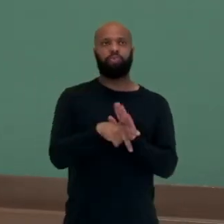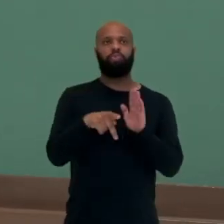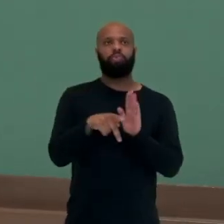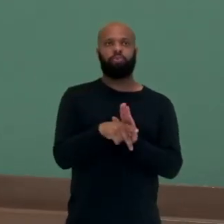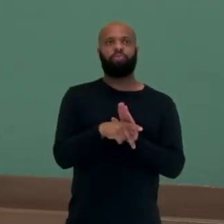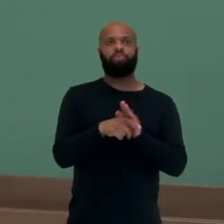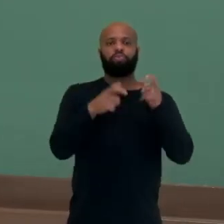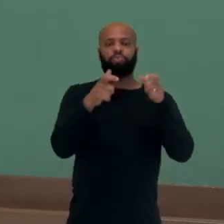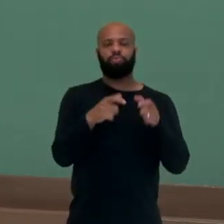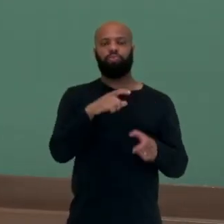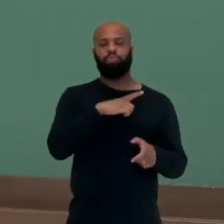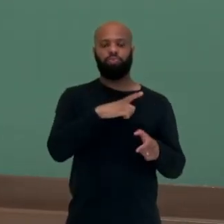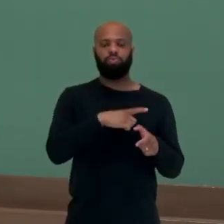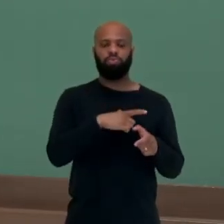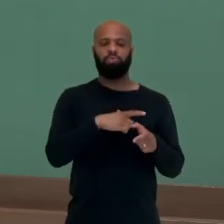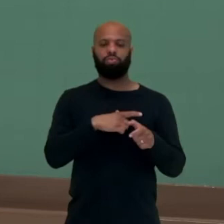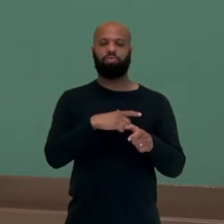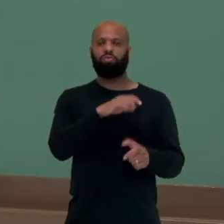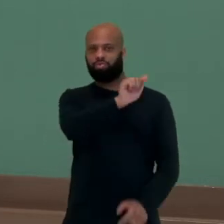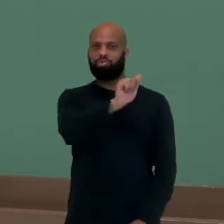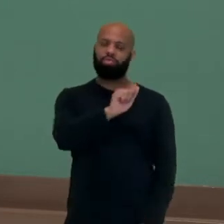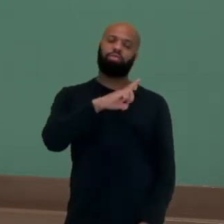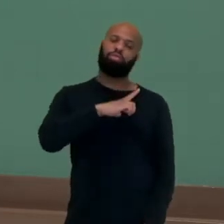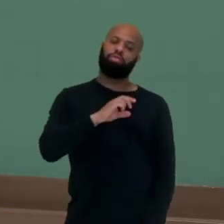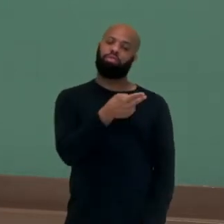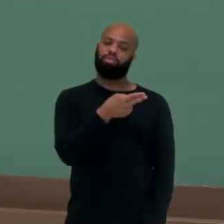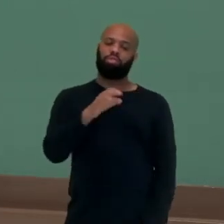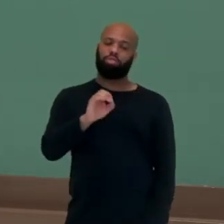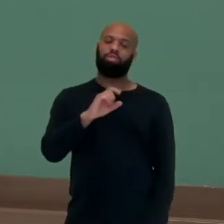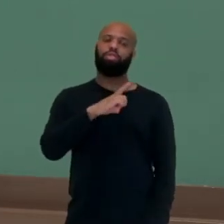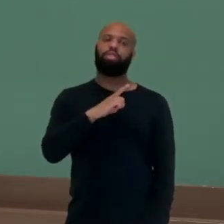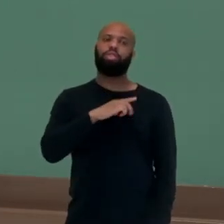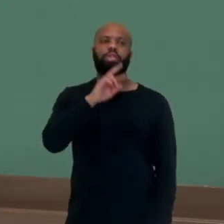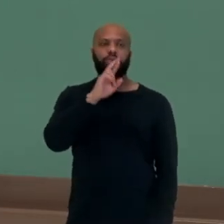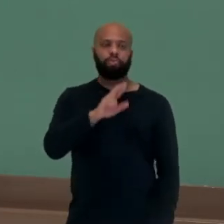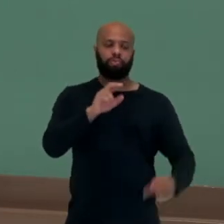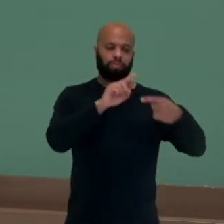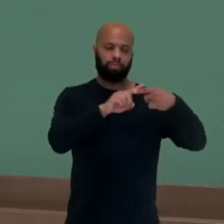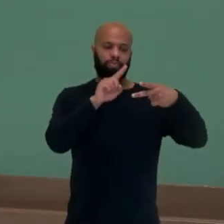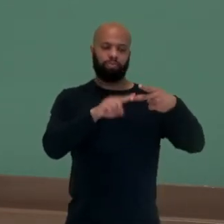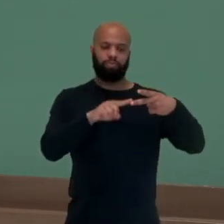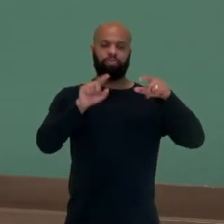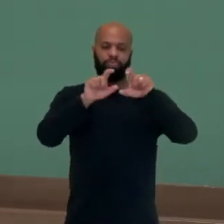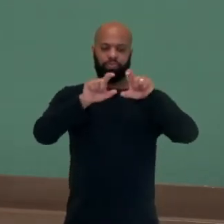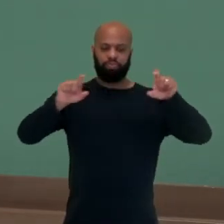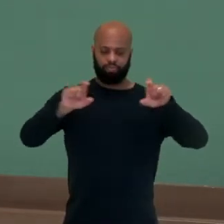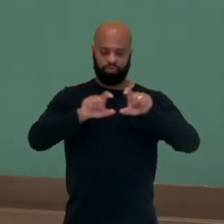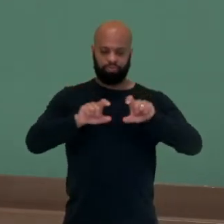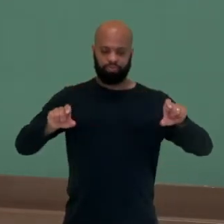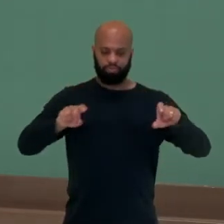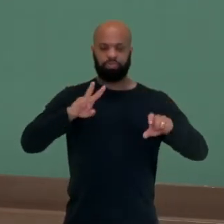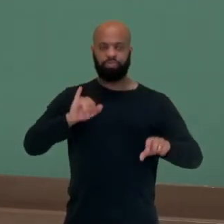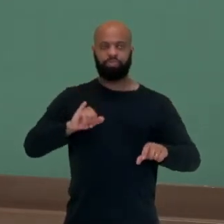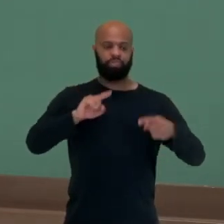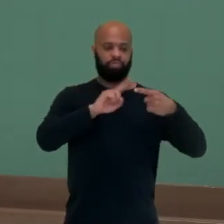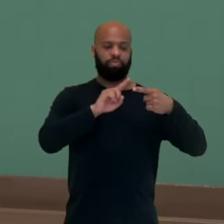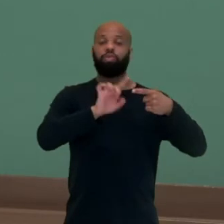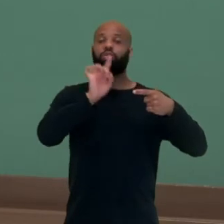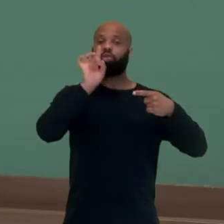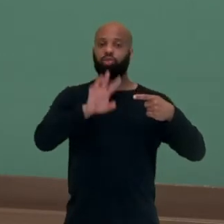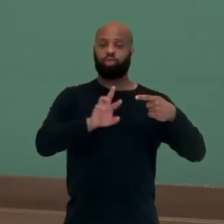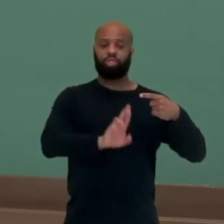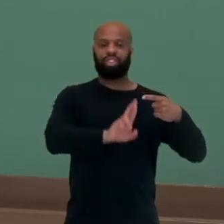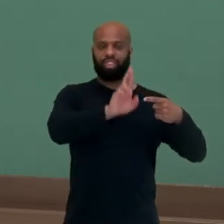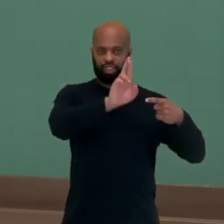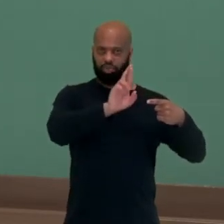igual a zero. Então, nós vamos ter que resolver essas duas equações para ficar só real,